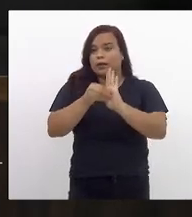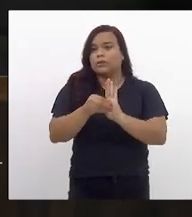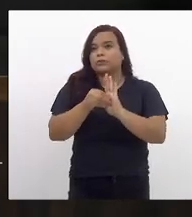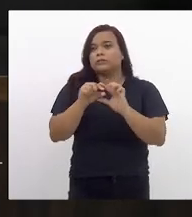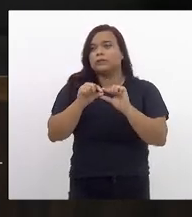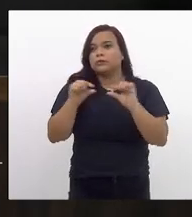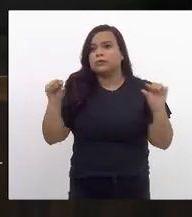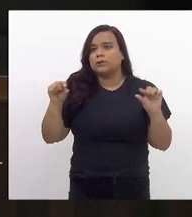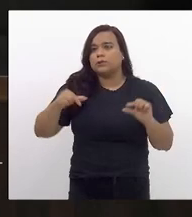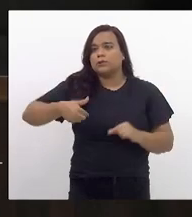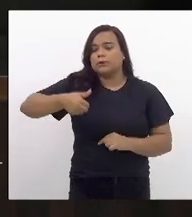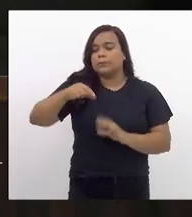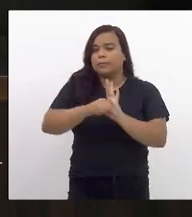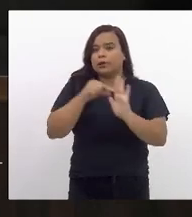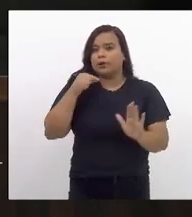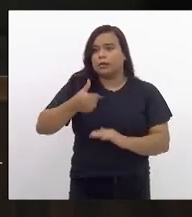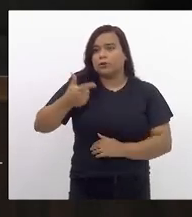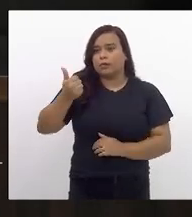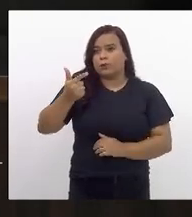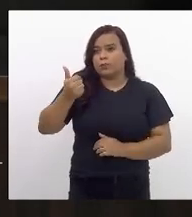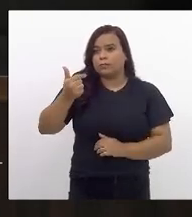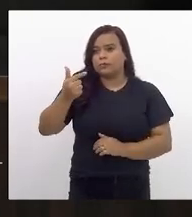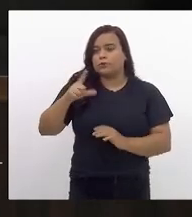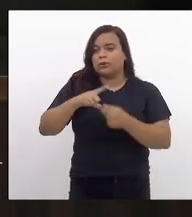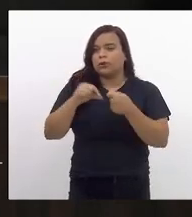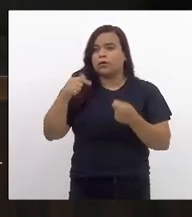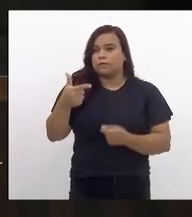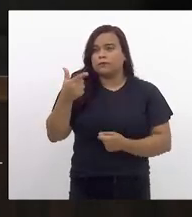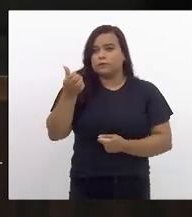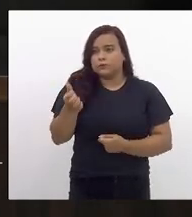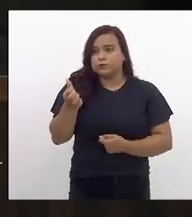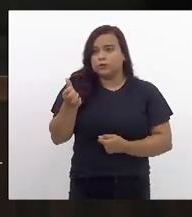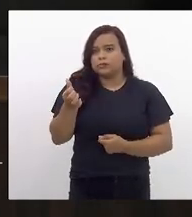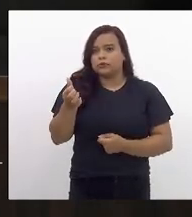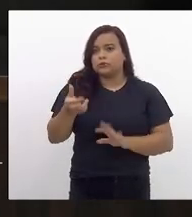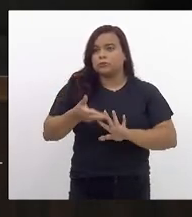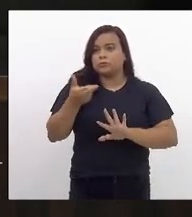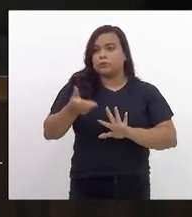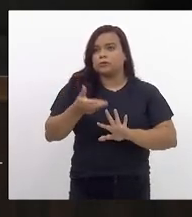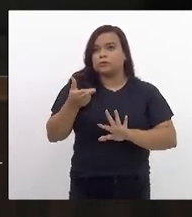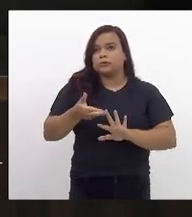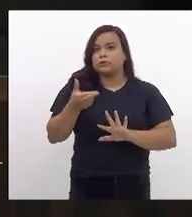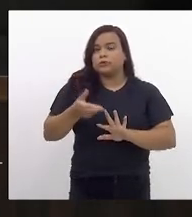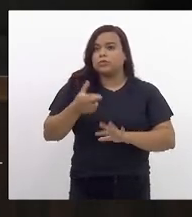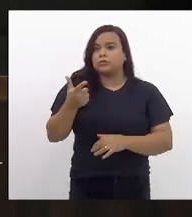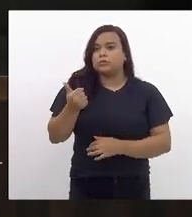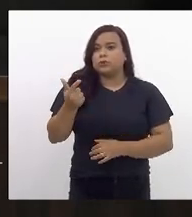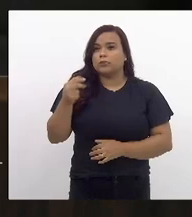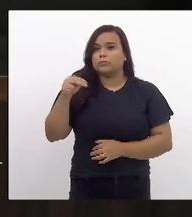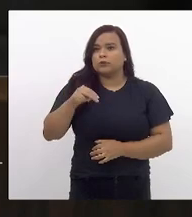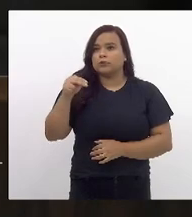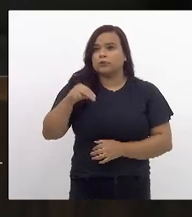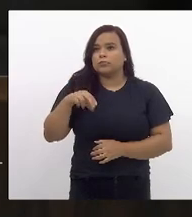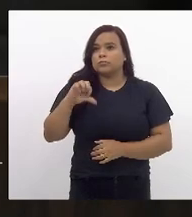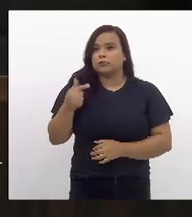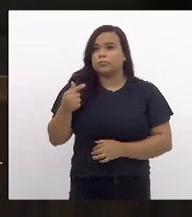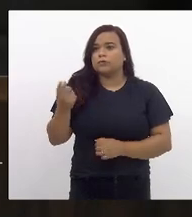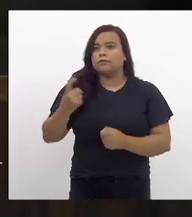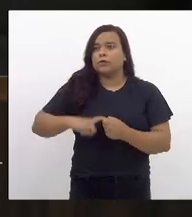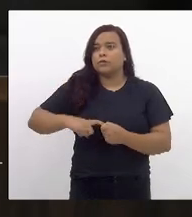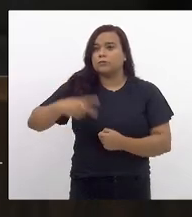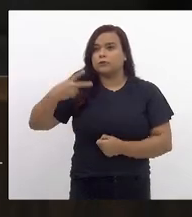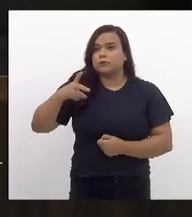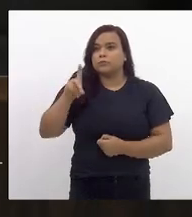26, a resolução 810, de 12 de dezembro de 97. Volta em segundo dia para recebimento